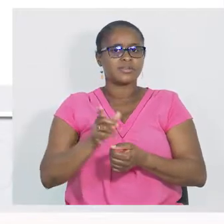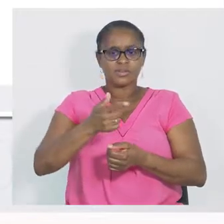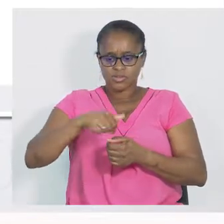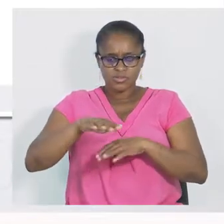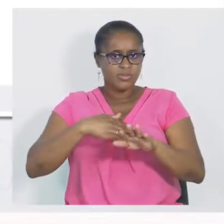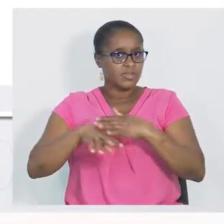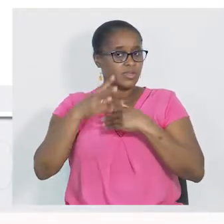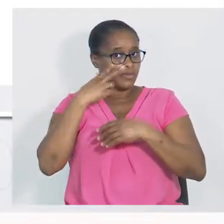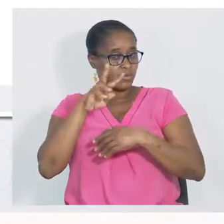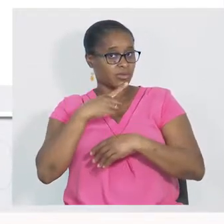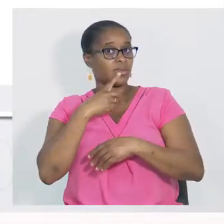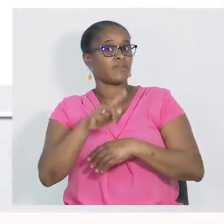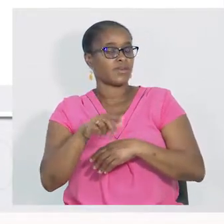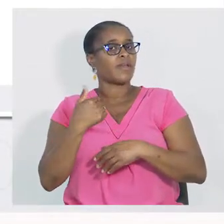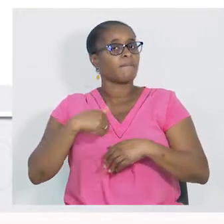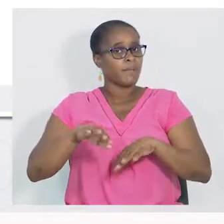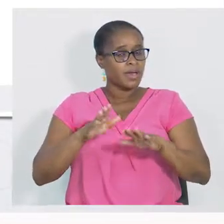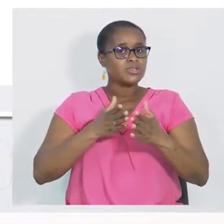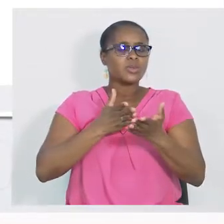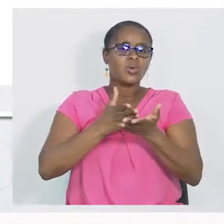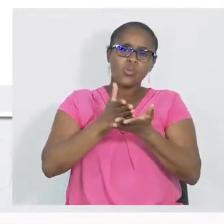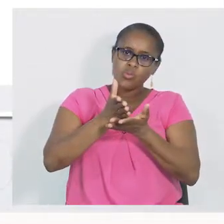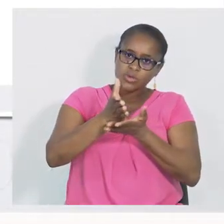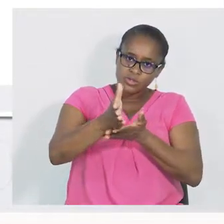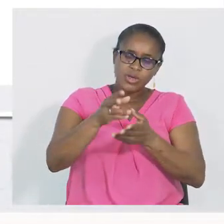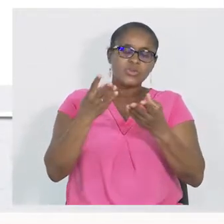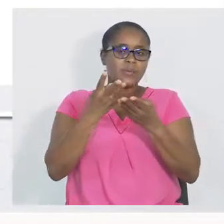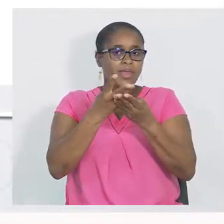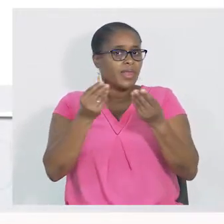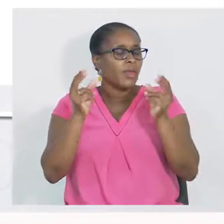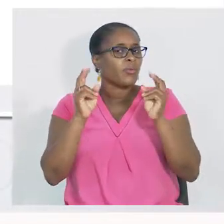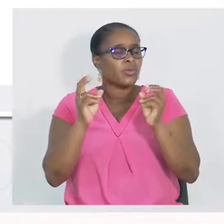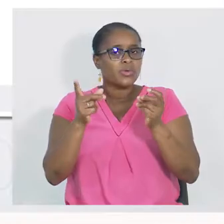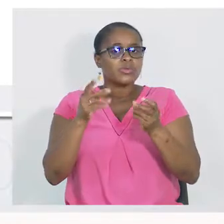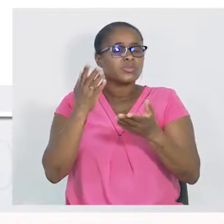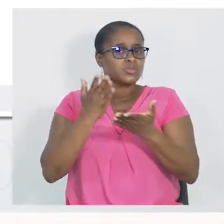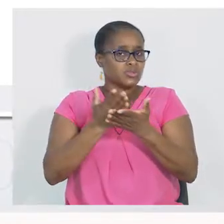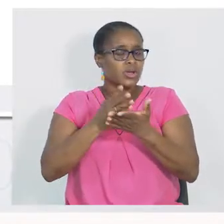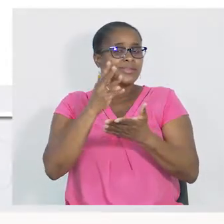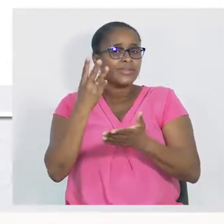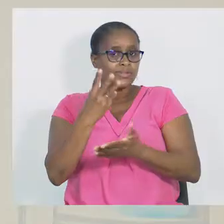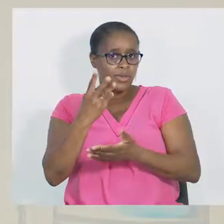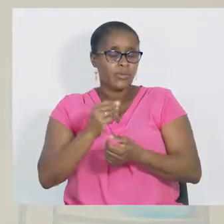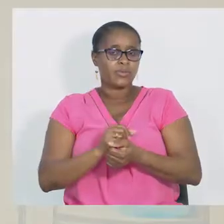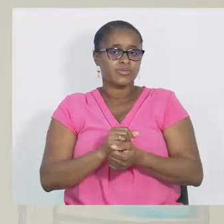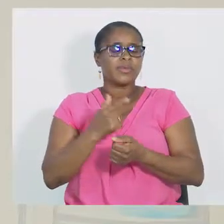aula. E agora, observem as imagens que eu trouxe.